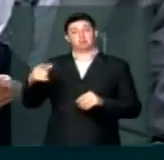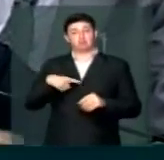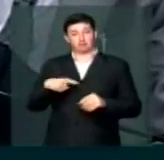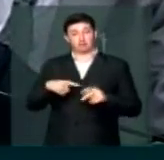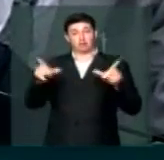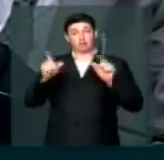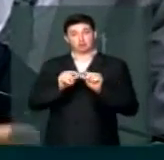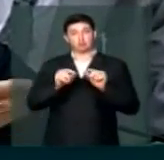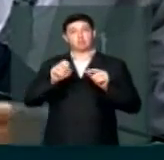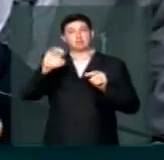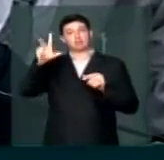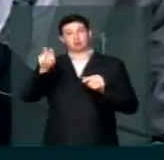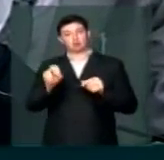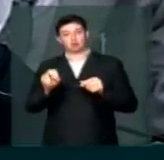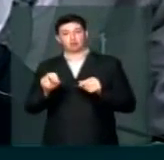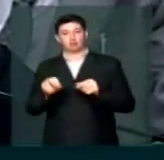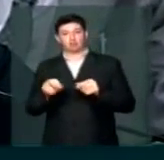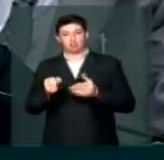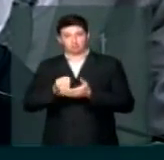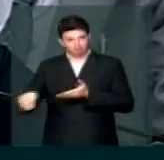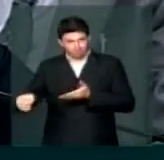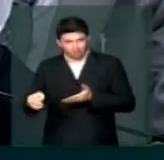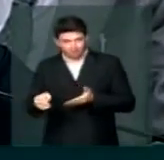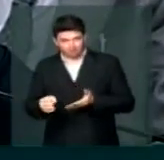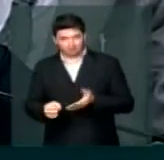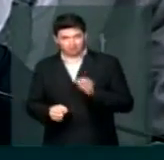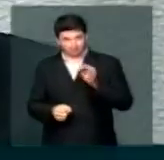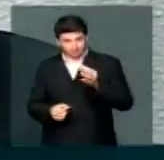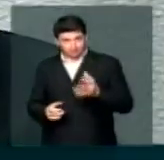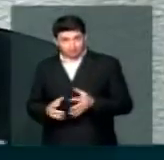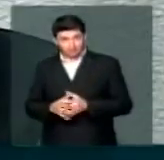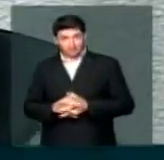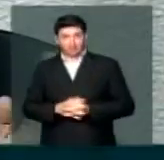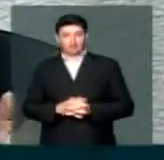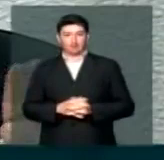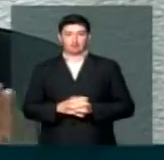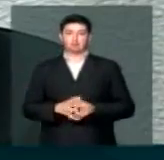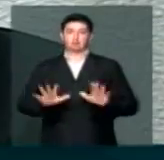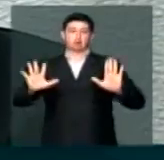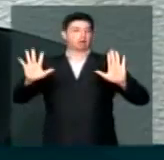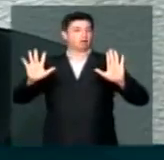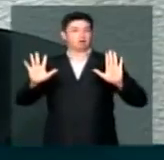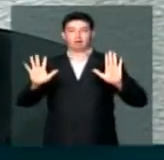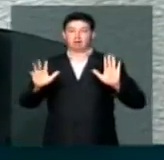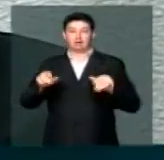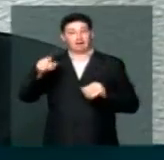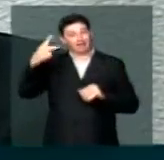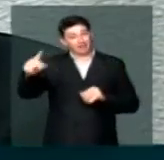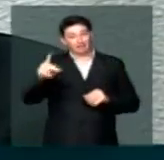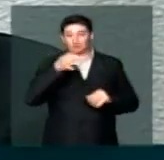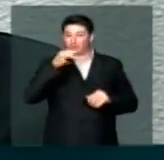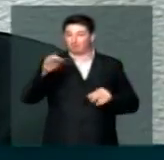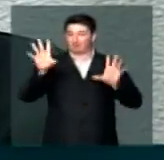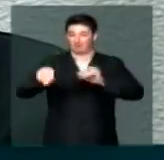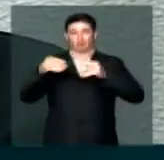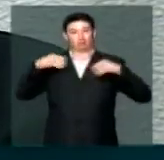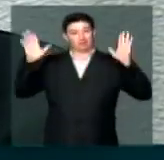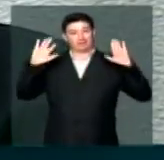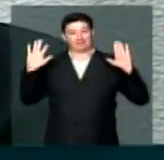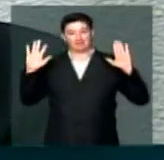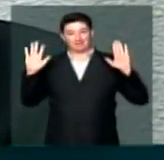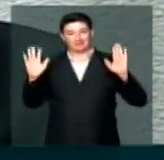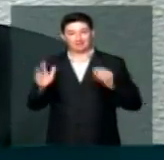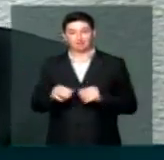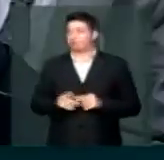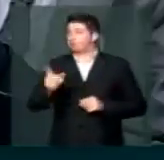resumo executivo era falho, prevaricou. O senhor concorda com essa afirmação? Não, isso é a sua opinião. Não, essa não é a minha